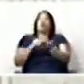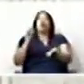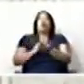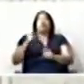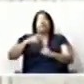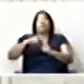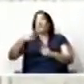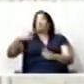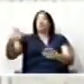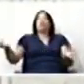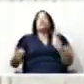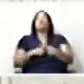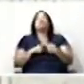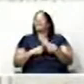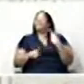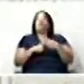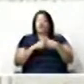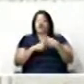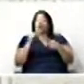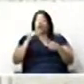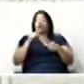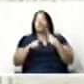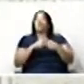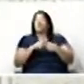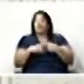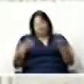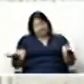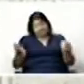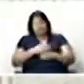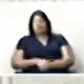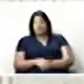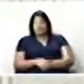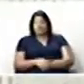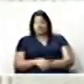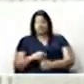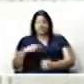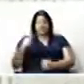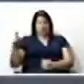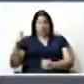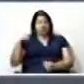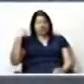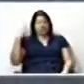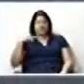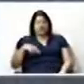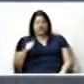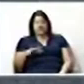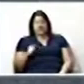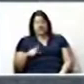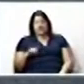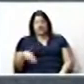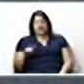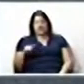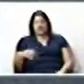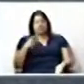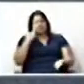Eu cedo a parte ao novo vereador Conte Lopes. Olha, novo vereador Natalini, é uma verdade que Vossa Excelência